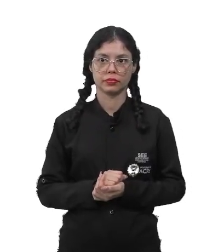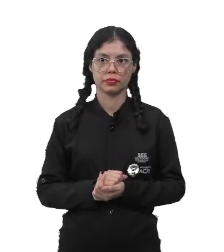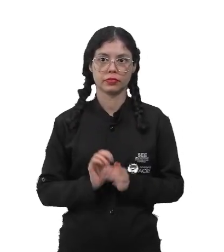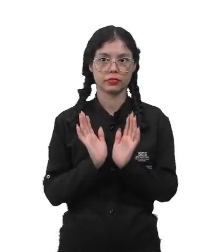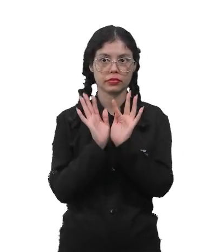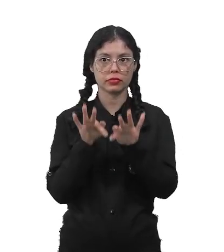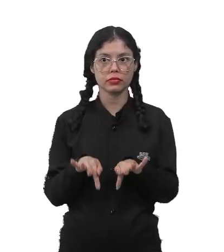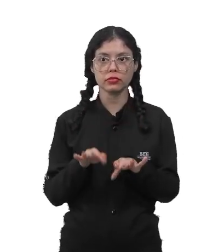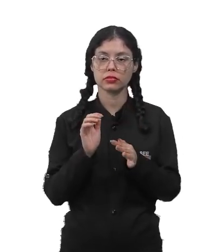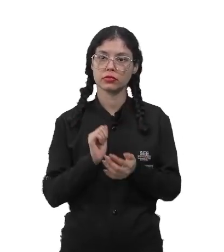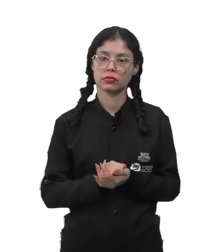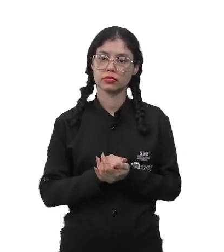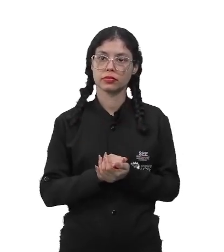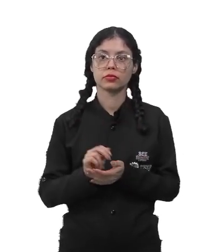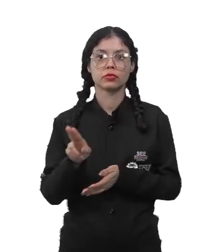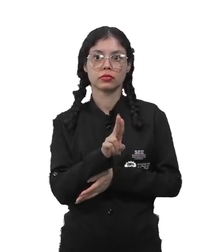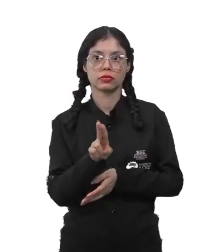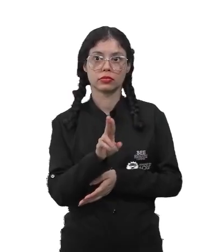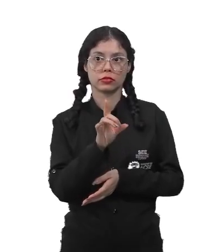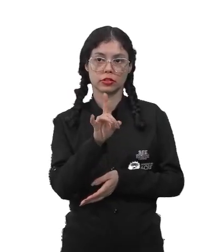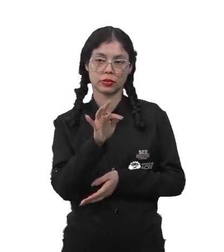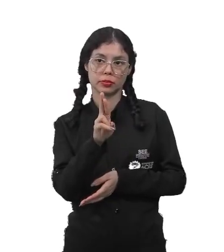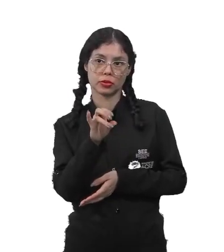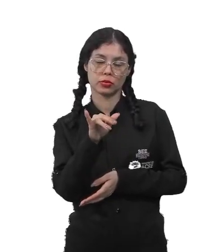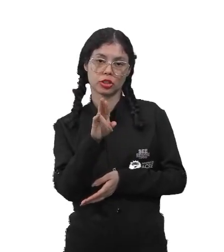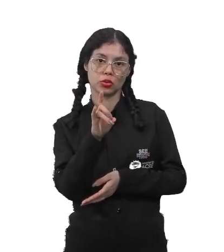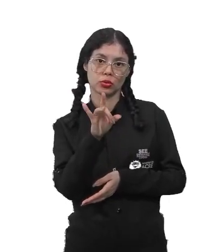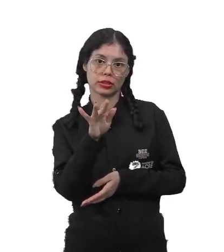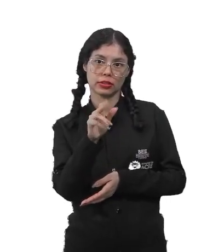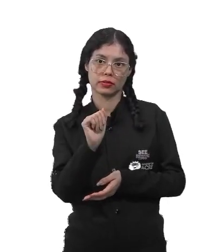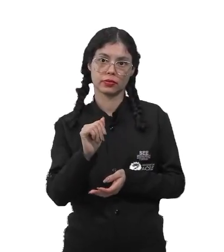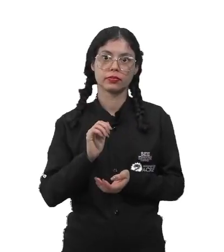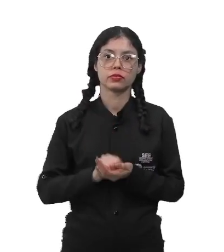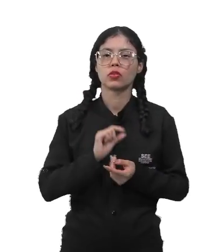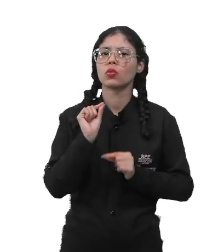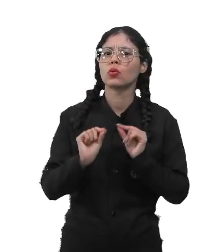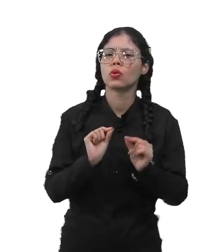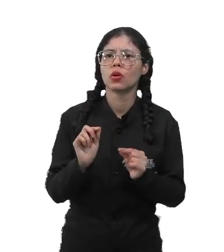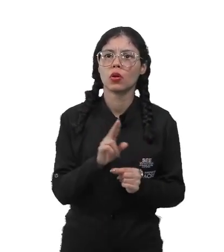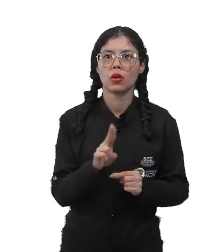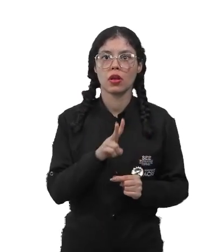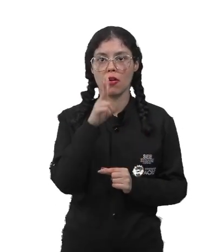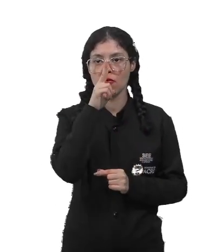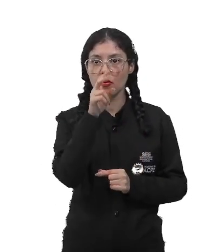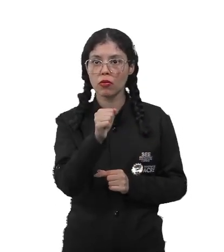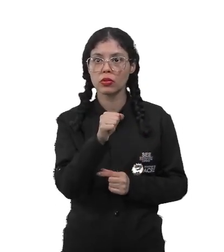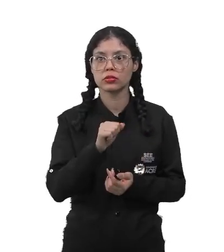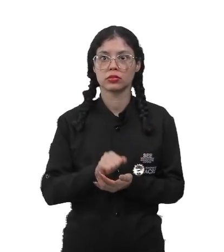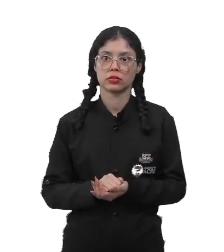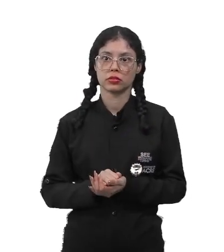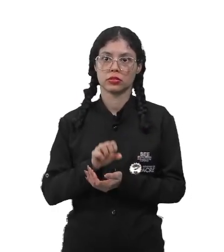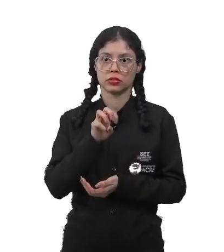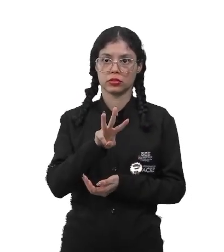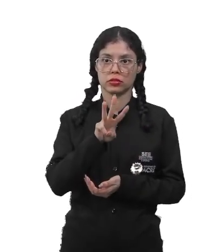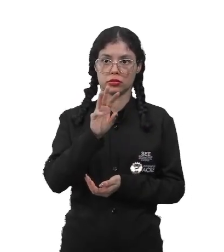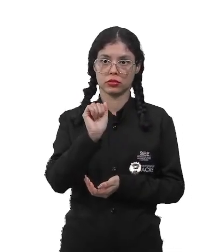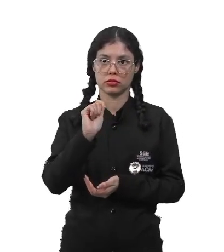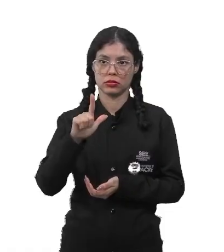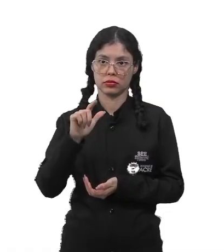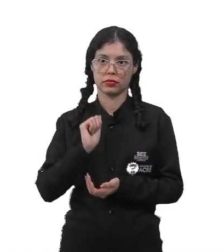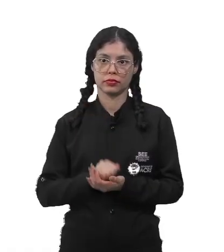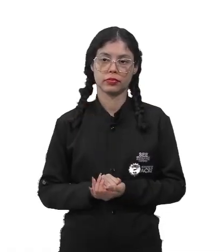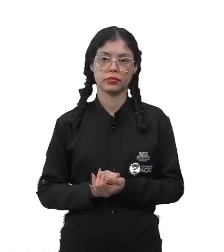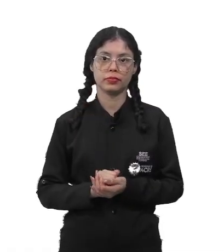por fim, nós temos as forças de polo induzida, que são chamadas também de forças de Van der Waals ou